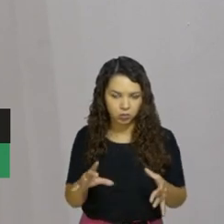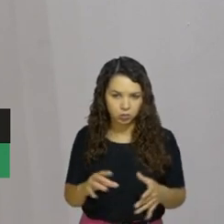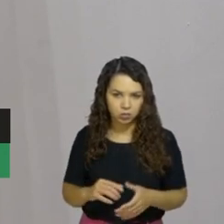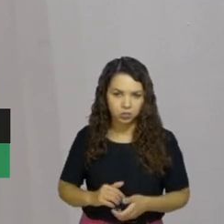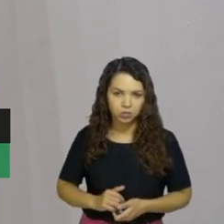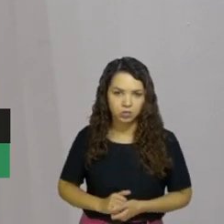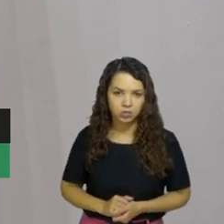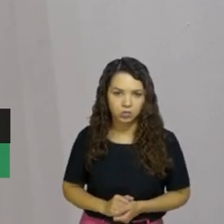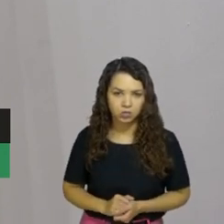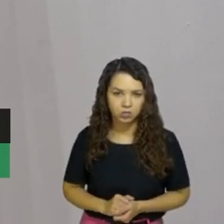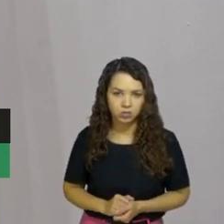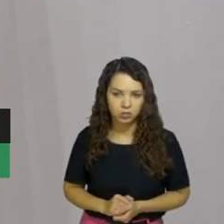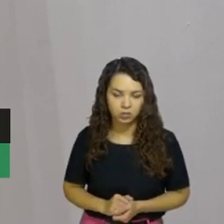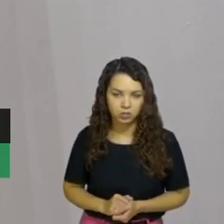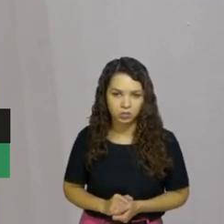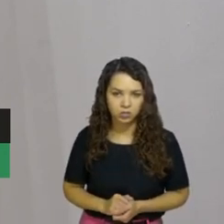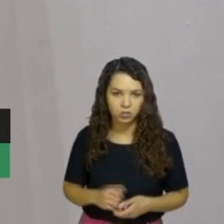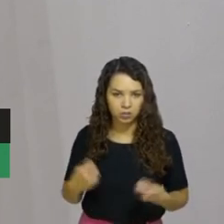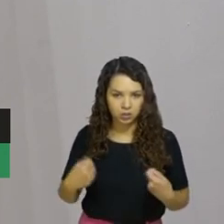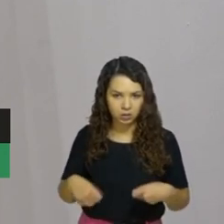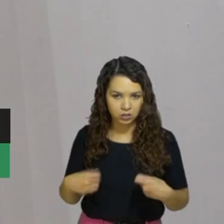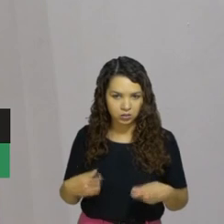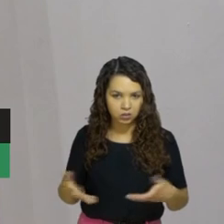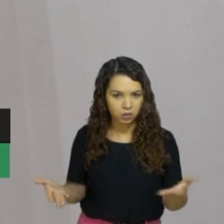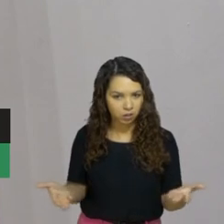É preciso, neste momento,